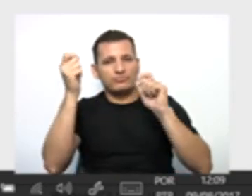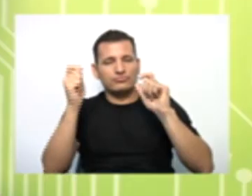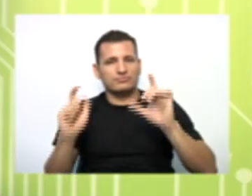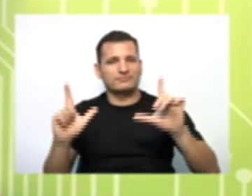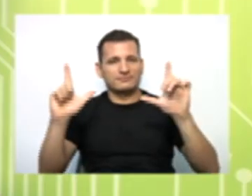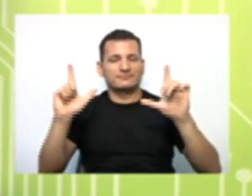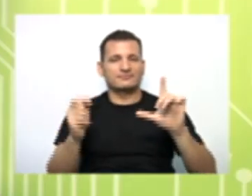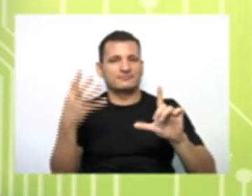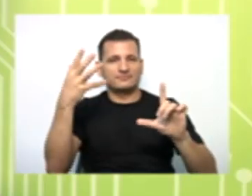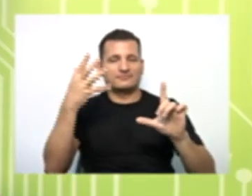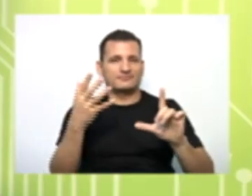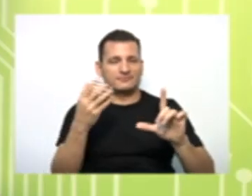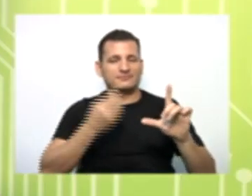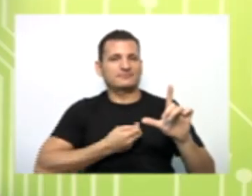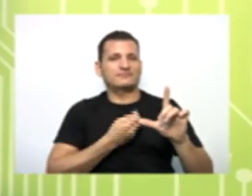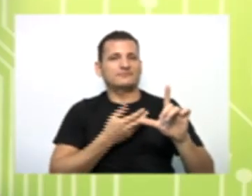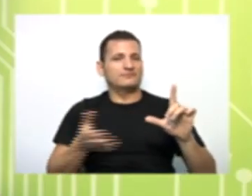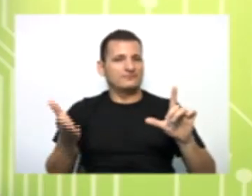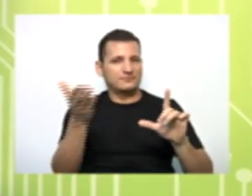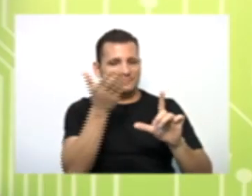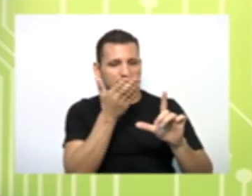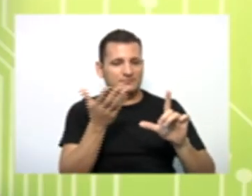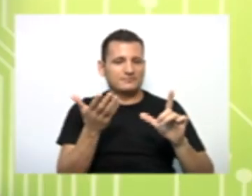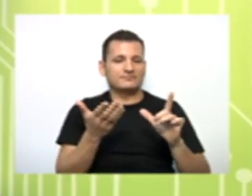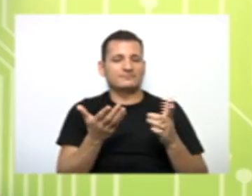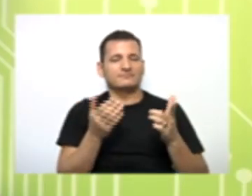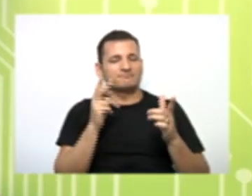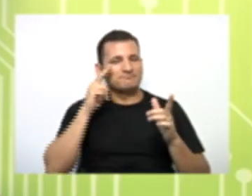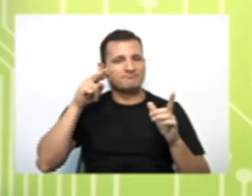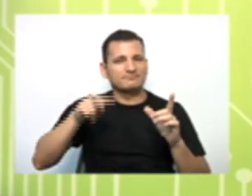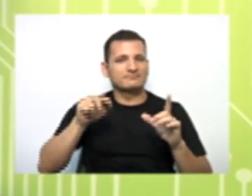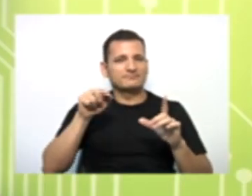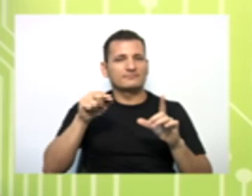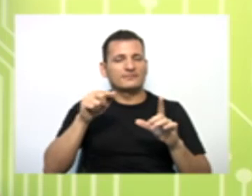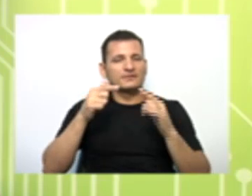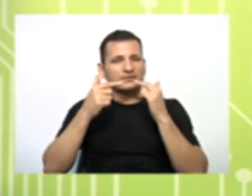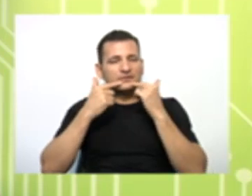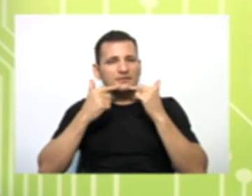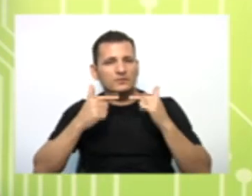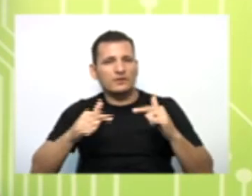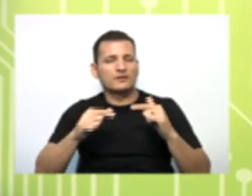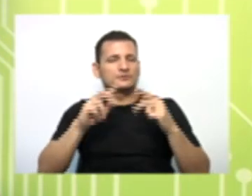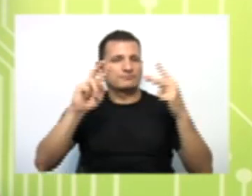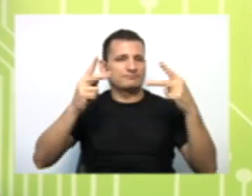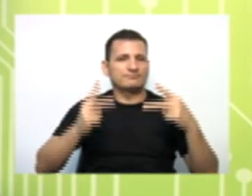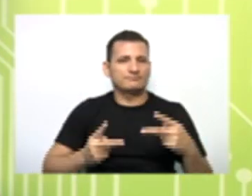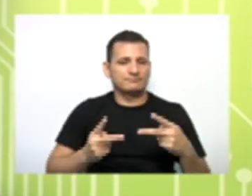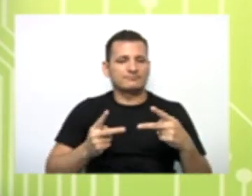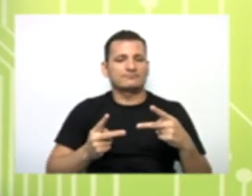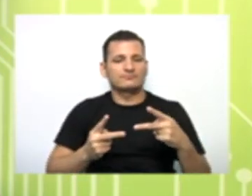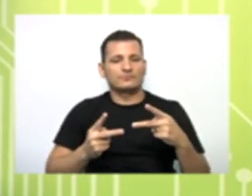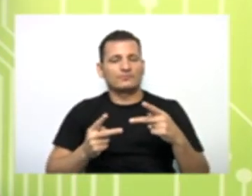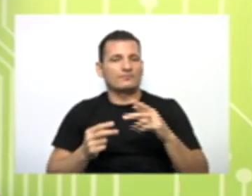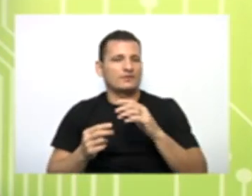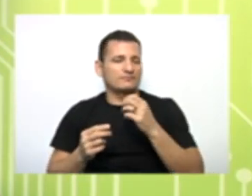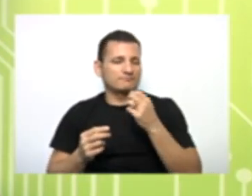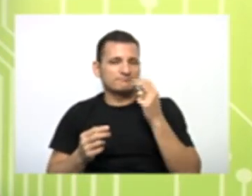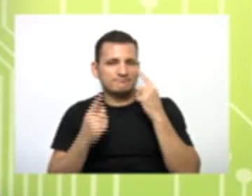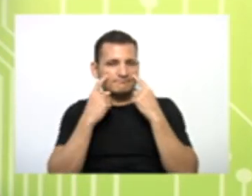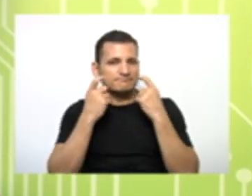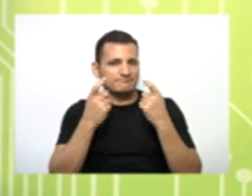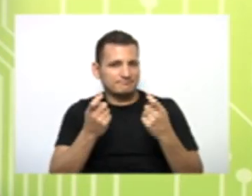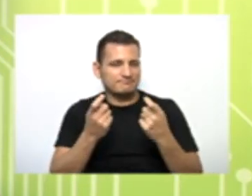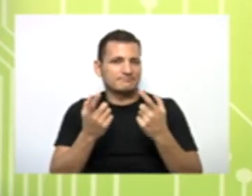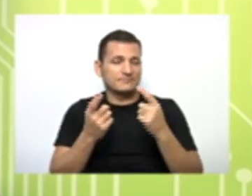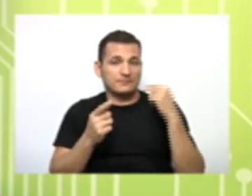na vida de vocês. Vejam a mágica dessa linguagem de marcação HTML, que é muito